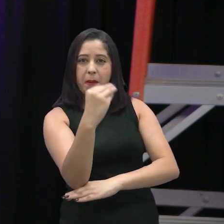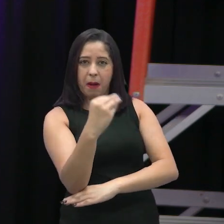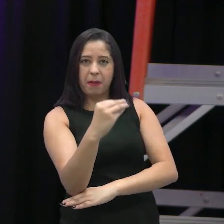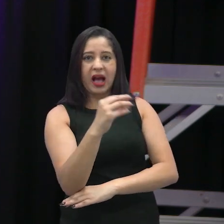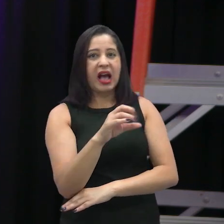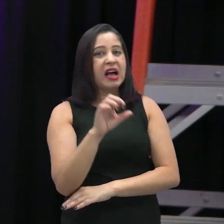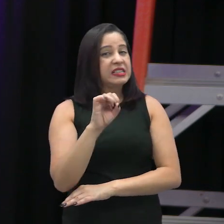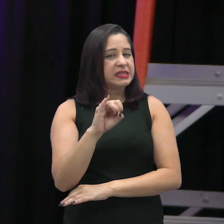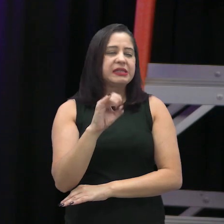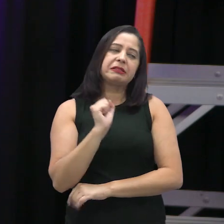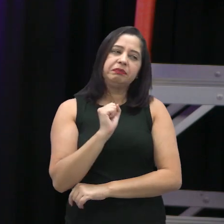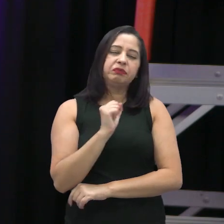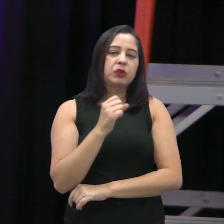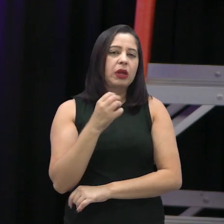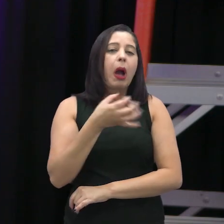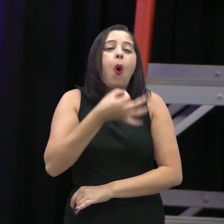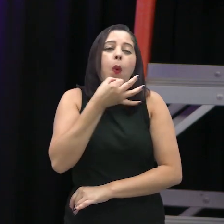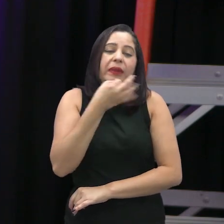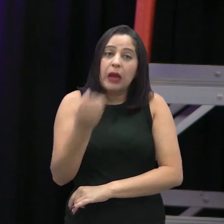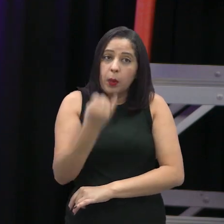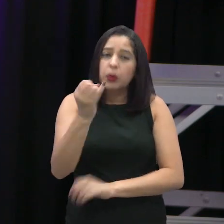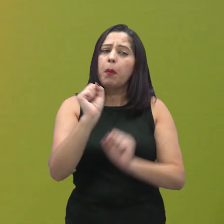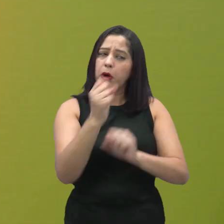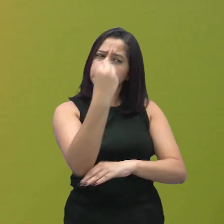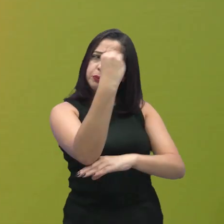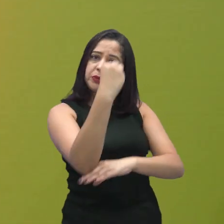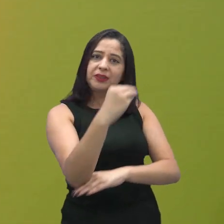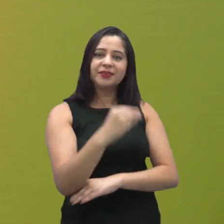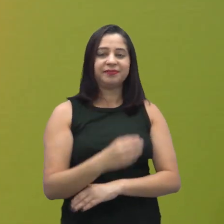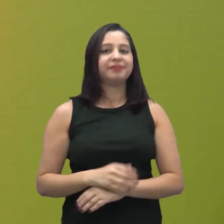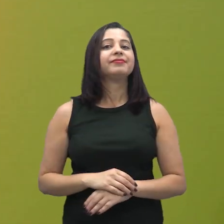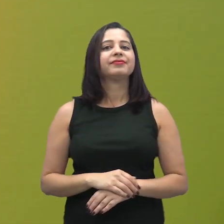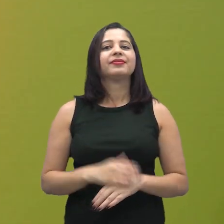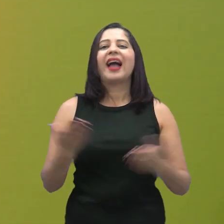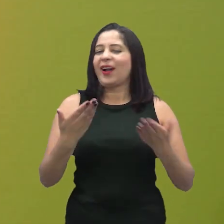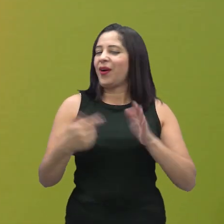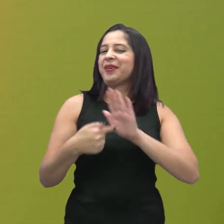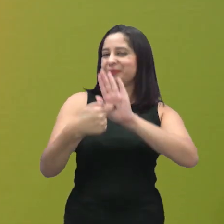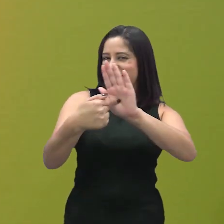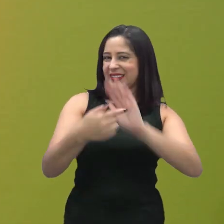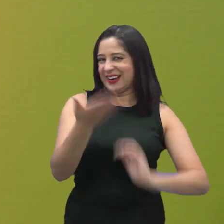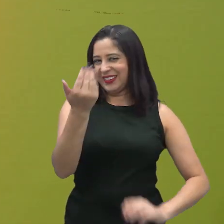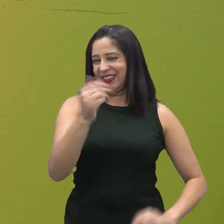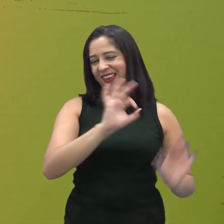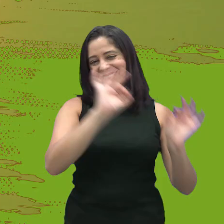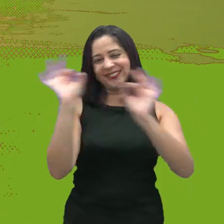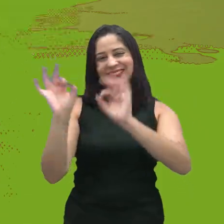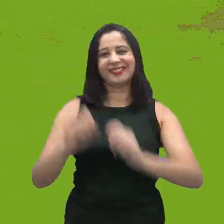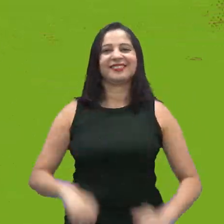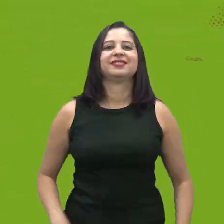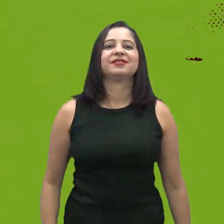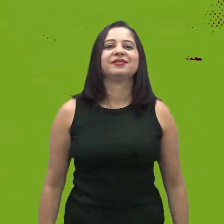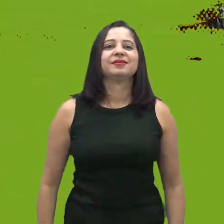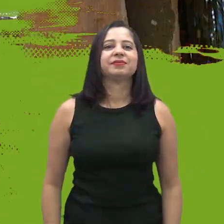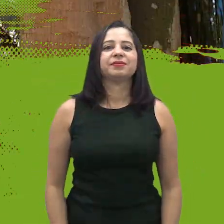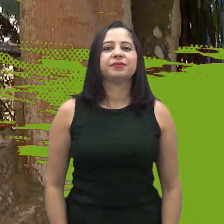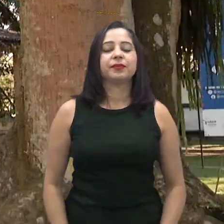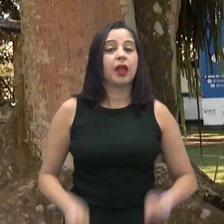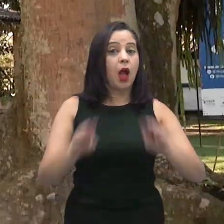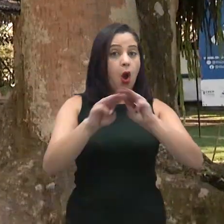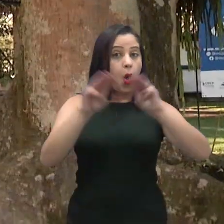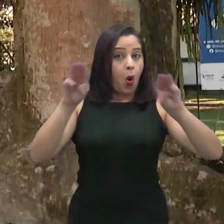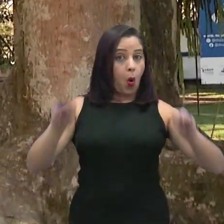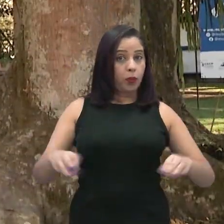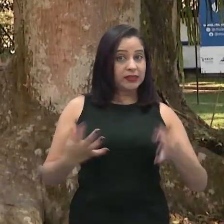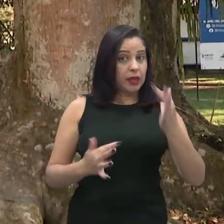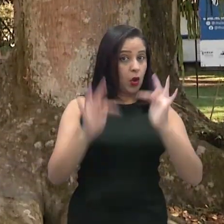considera importante para a identidade cultural local. Então, vamos falar menos e mostrar mais. Bora conferir a reportagem. O Museu do